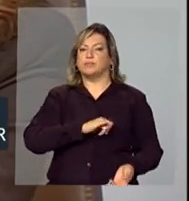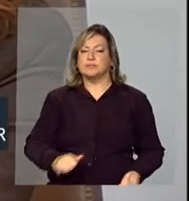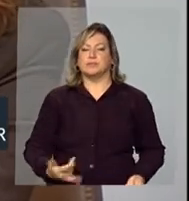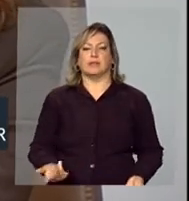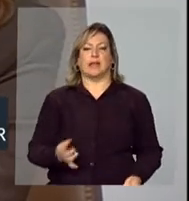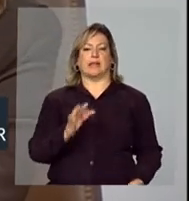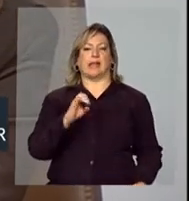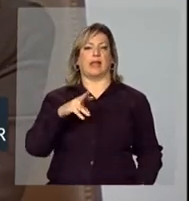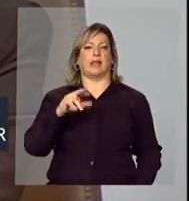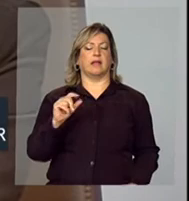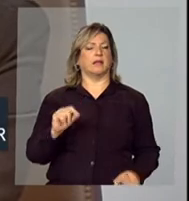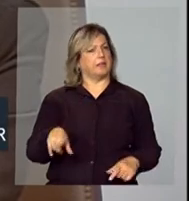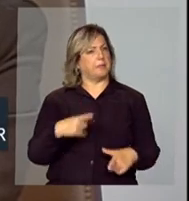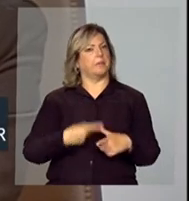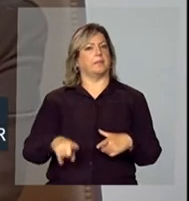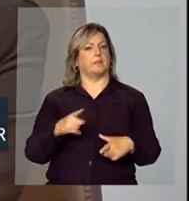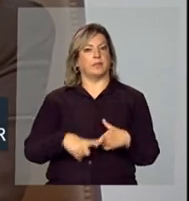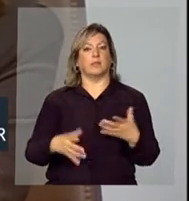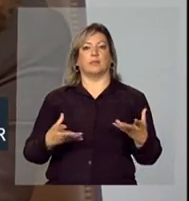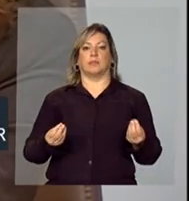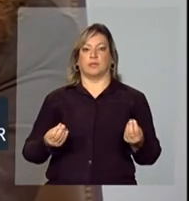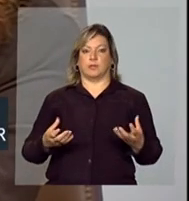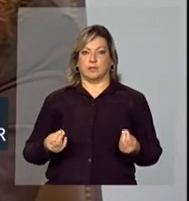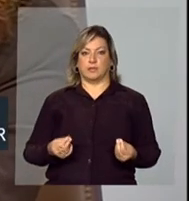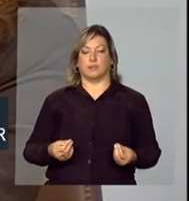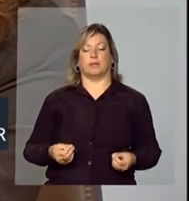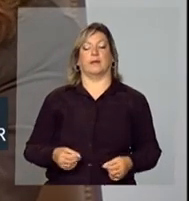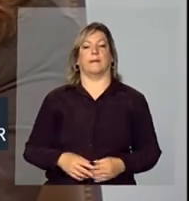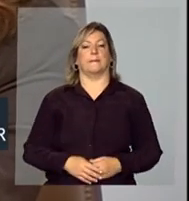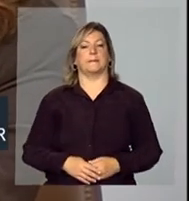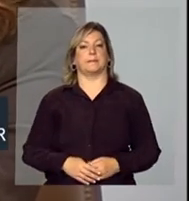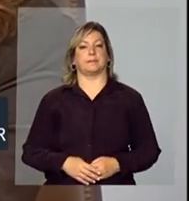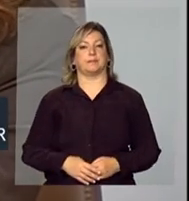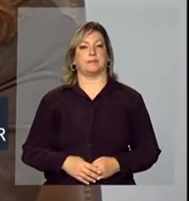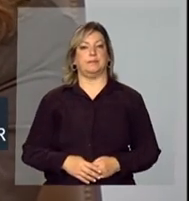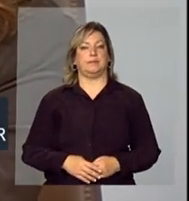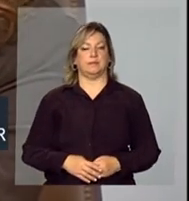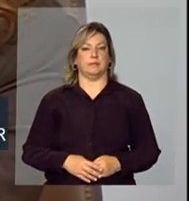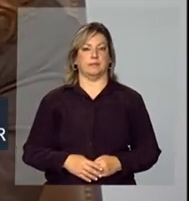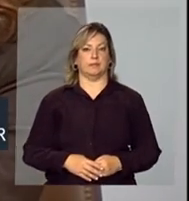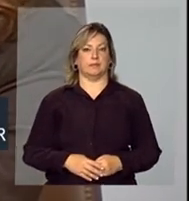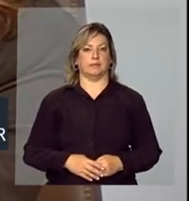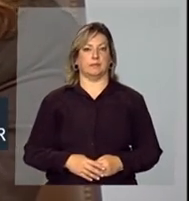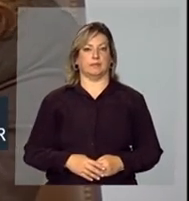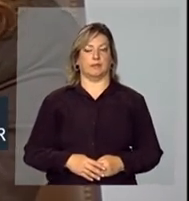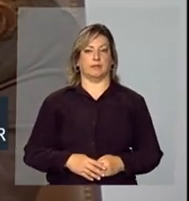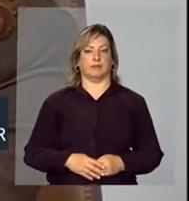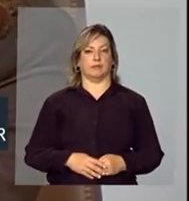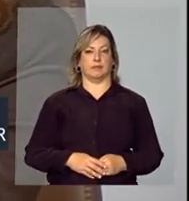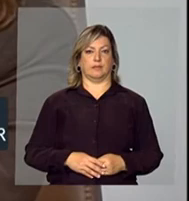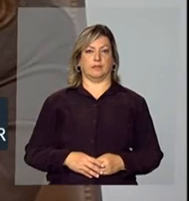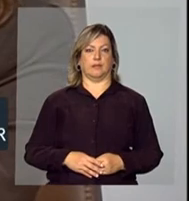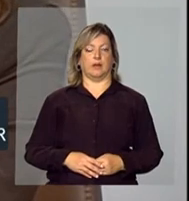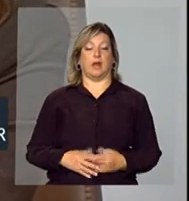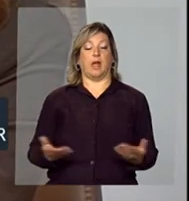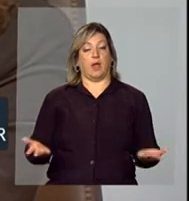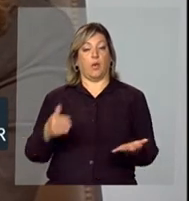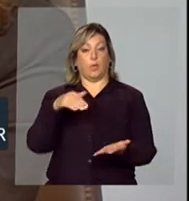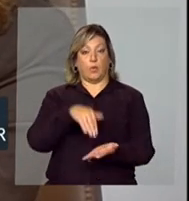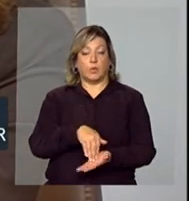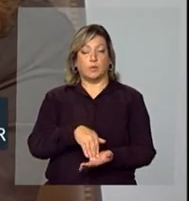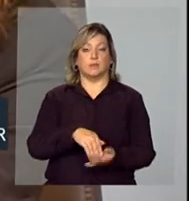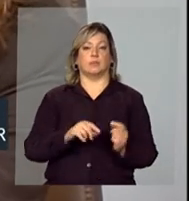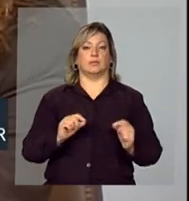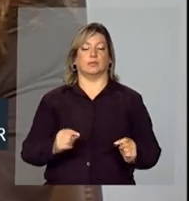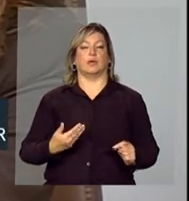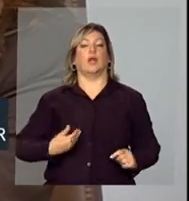técnica Esse é um problema clássico que nós temos enfrentado o nosso país é por último